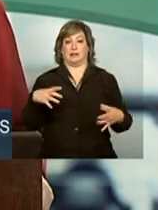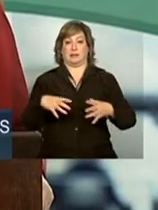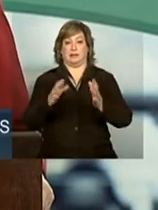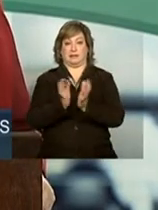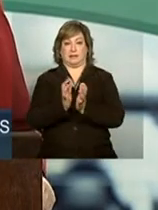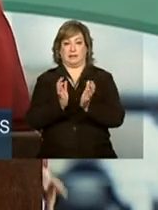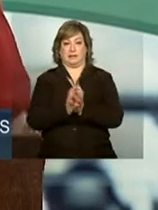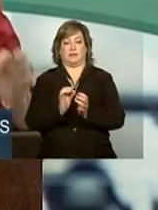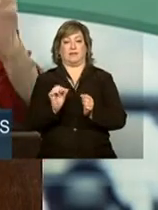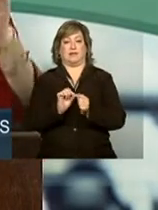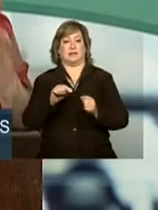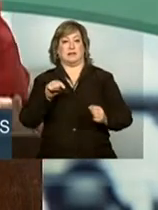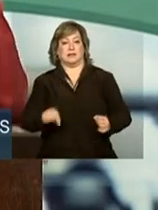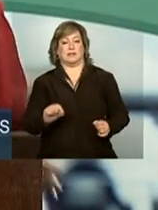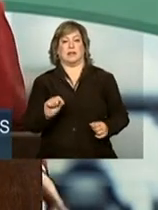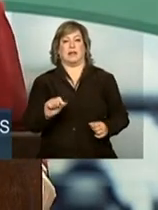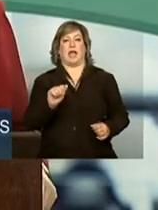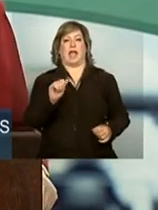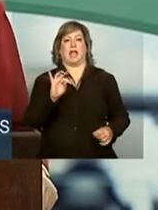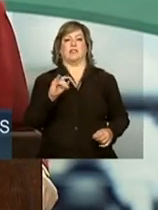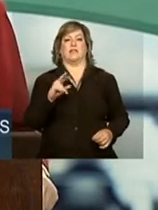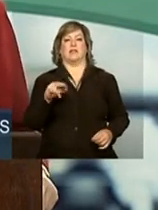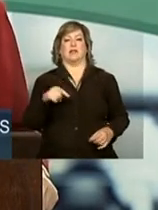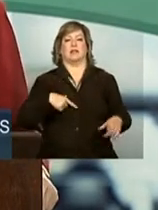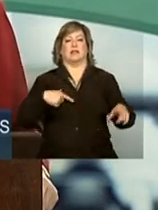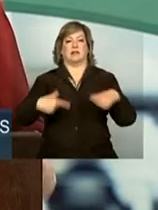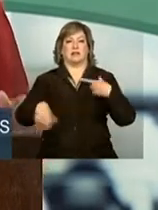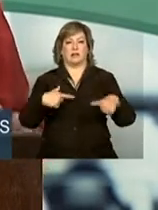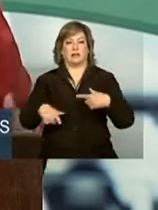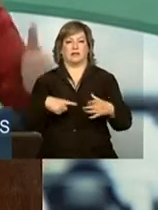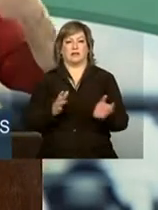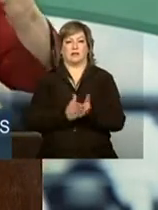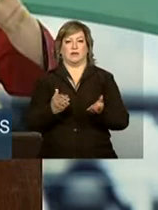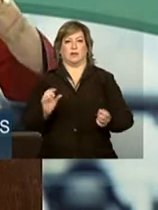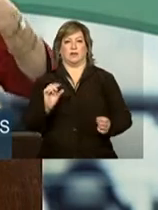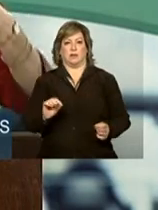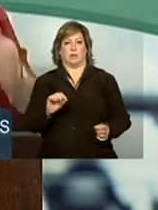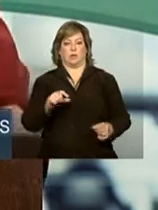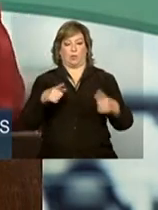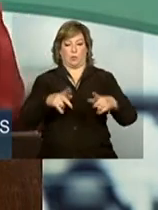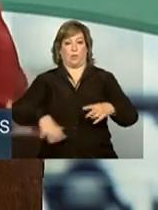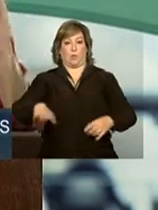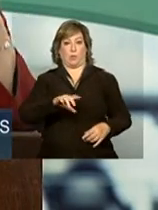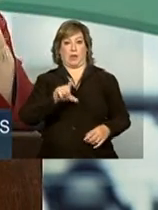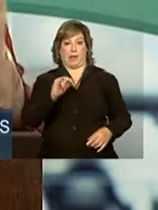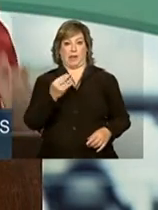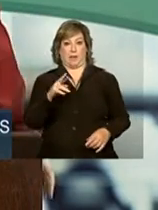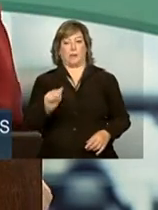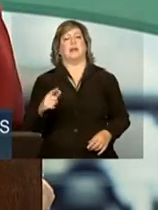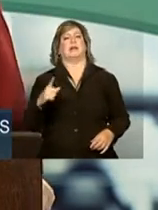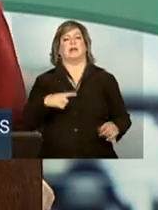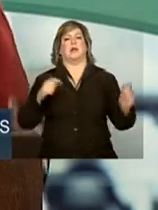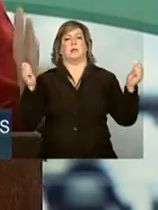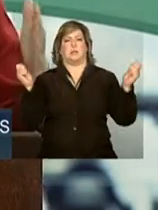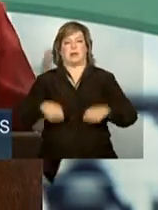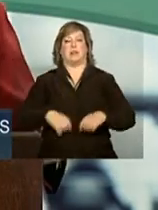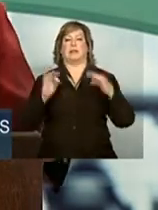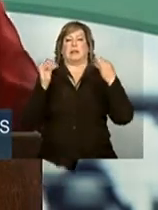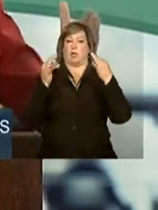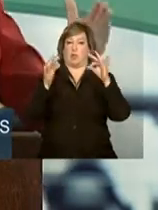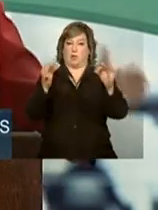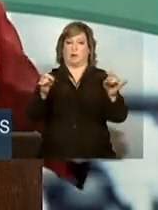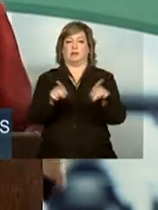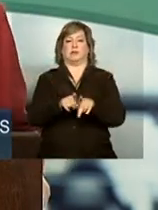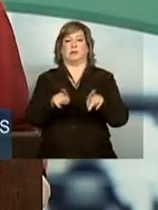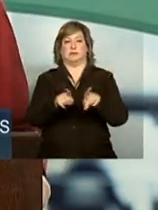a atividade de extrair o petróleo do campo de Libra tem competência tecnológica e financeira.